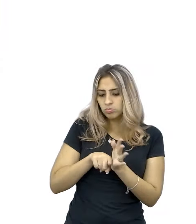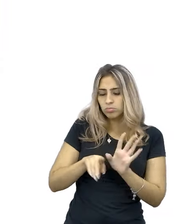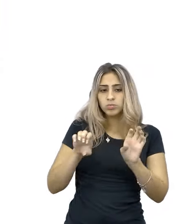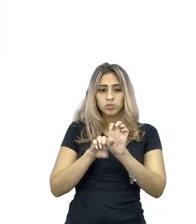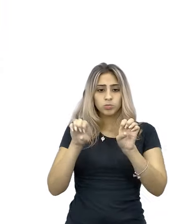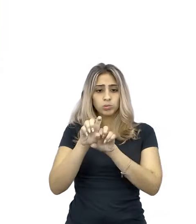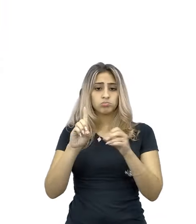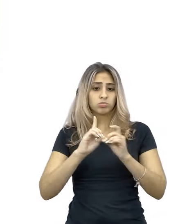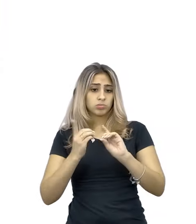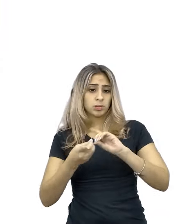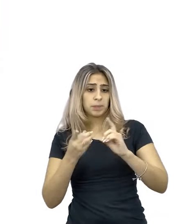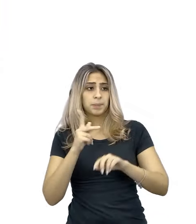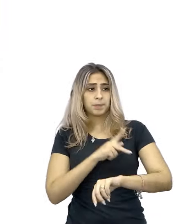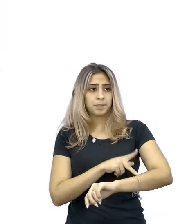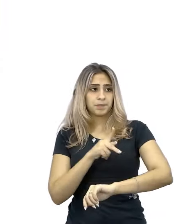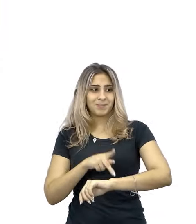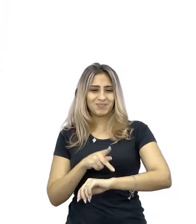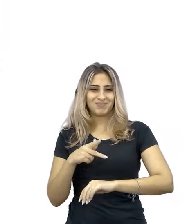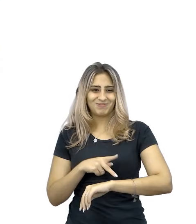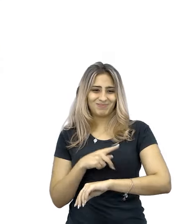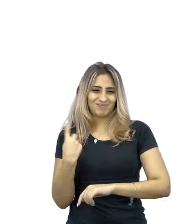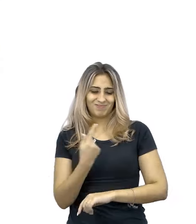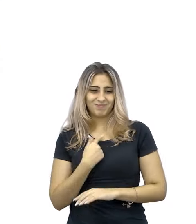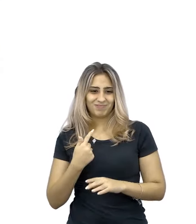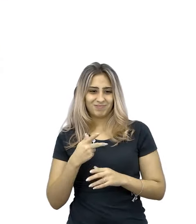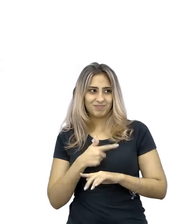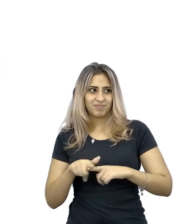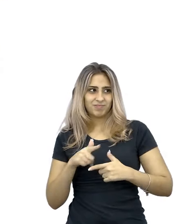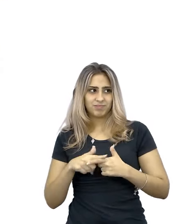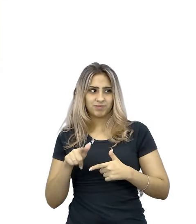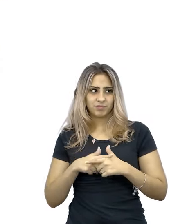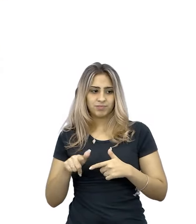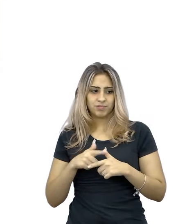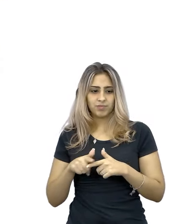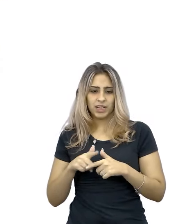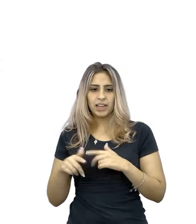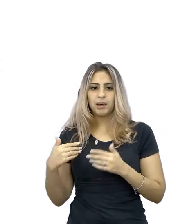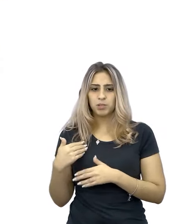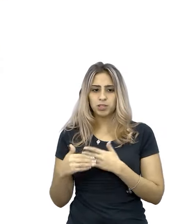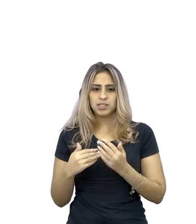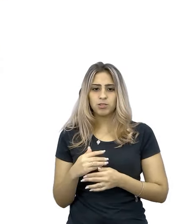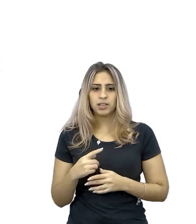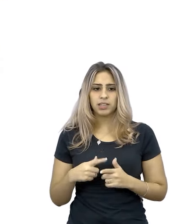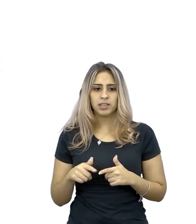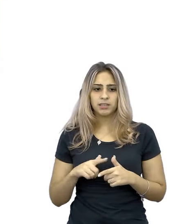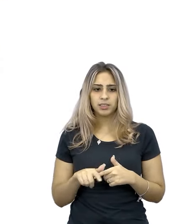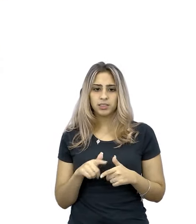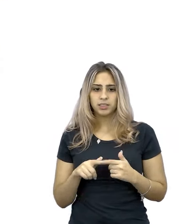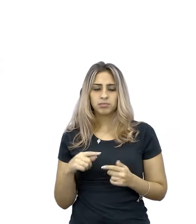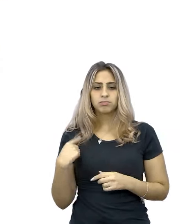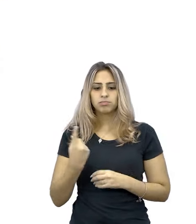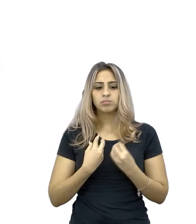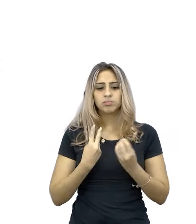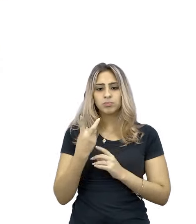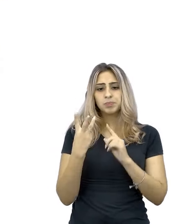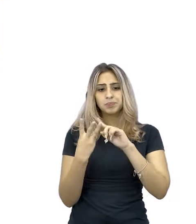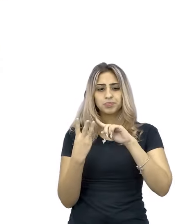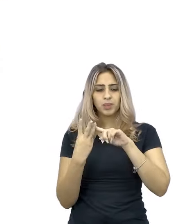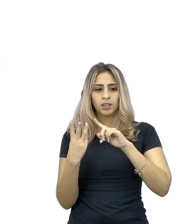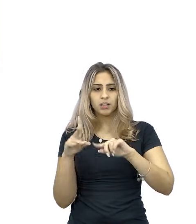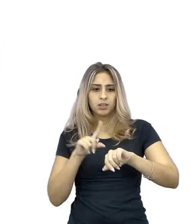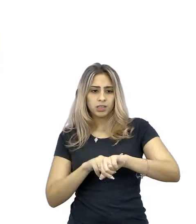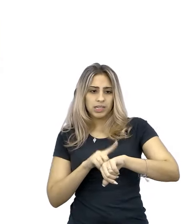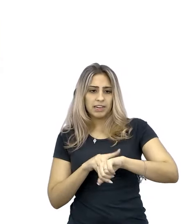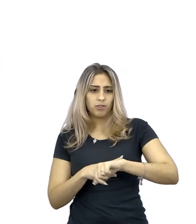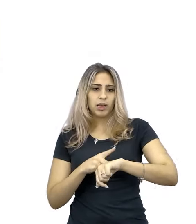estrutura didática pedagógica, resolução de problemas em uma aula da situação de aprendizagem 1, e como terceiro momento nós